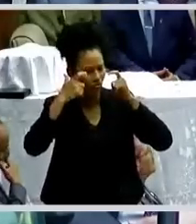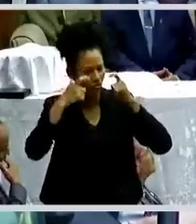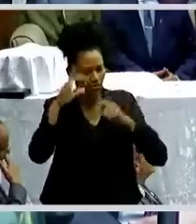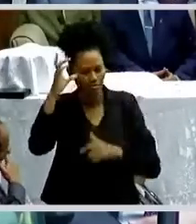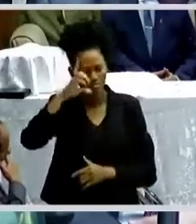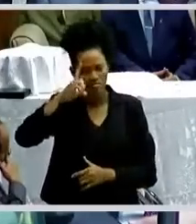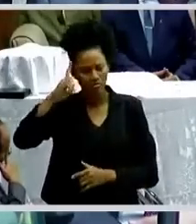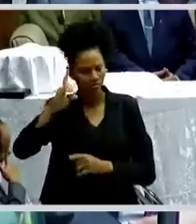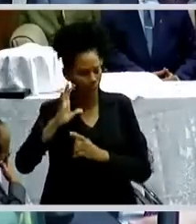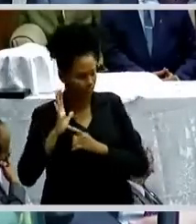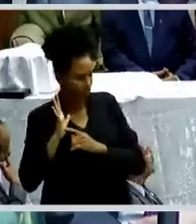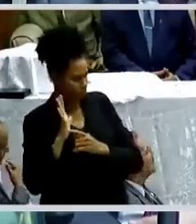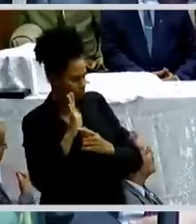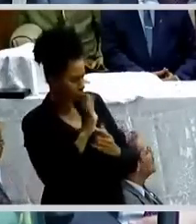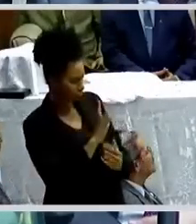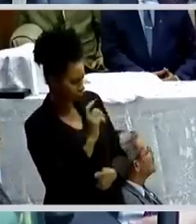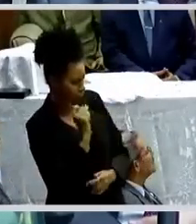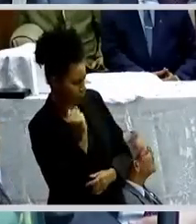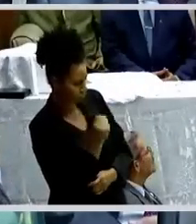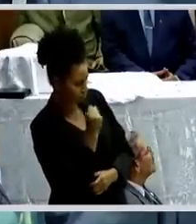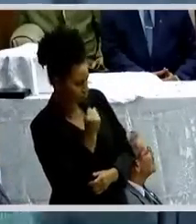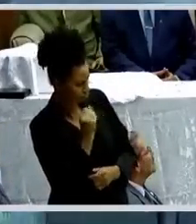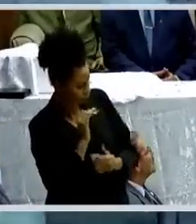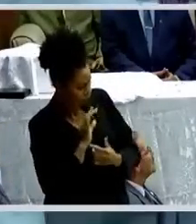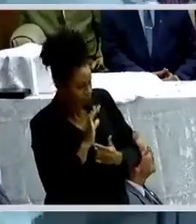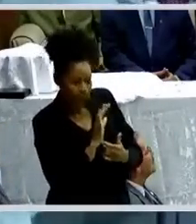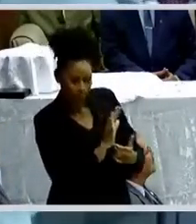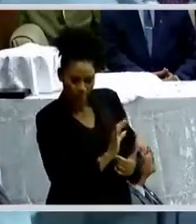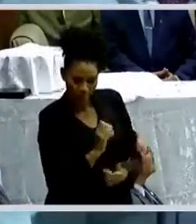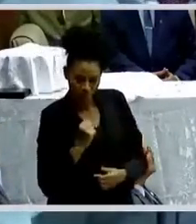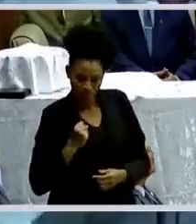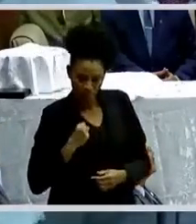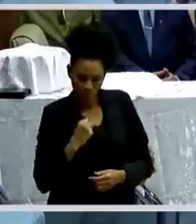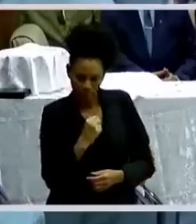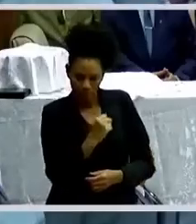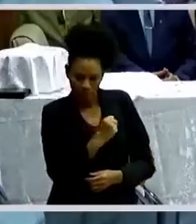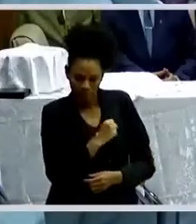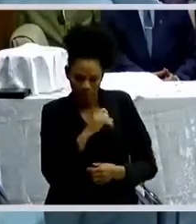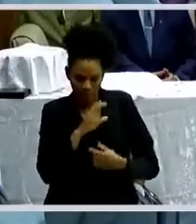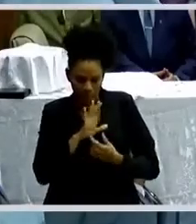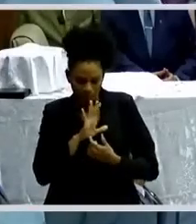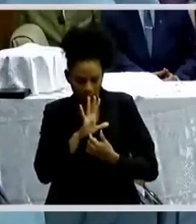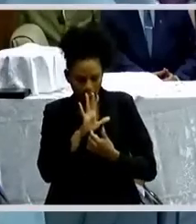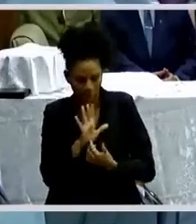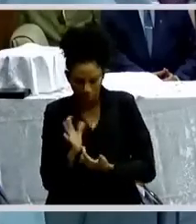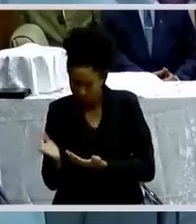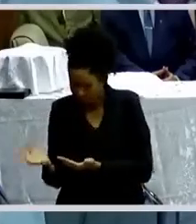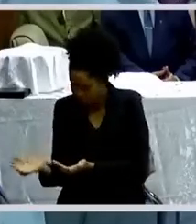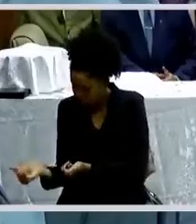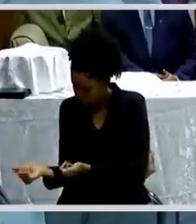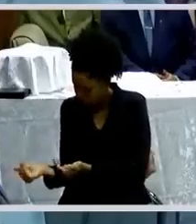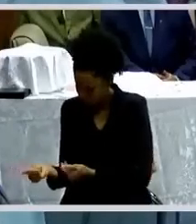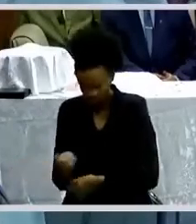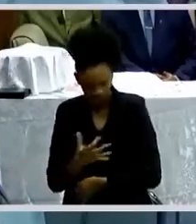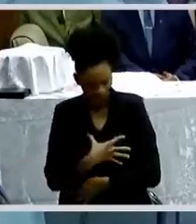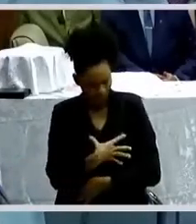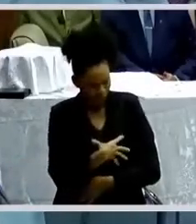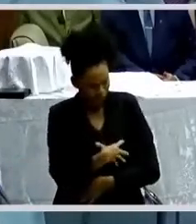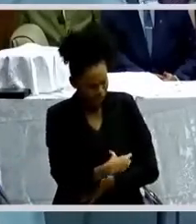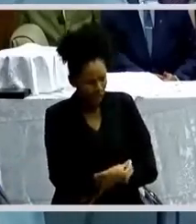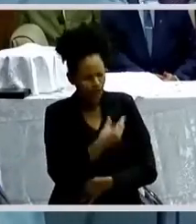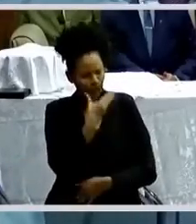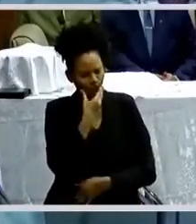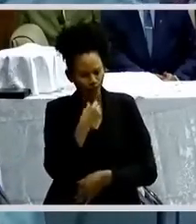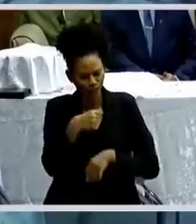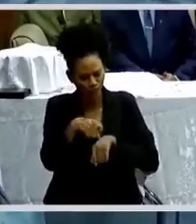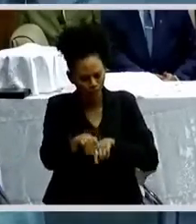Deus apresenta Saul a Samuel, apresenta este jovem filho de um fazendeiro,